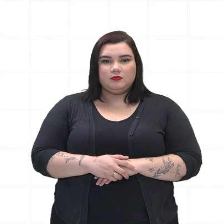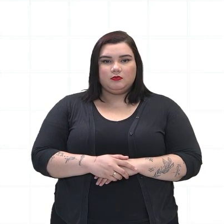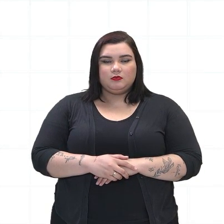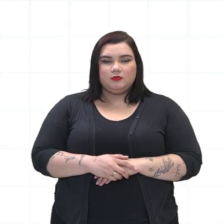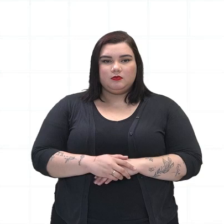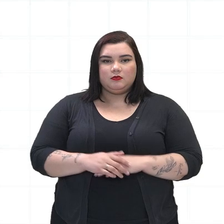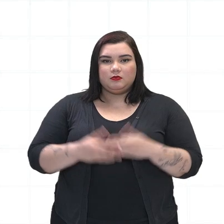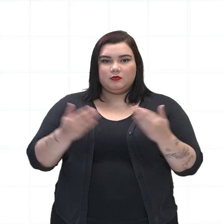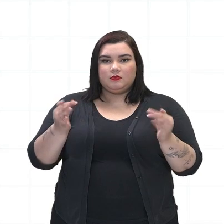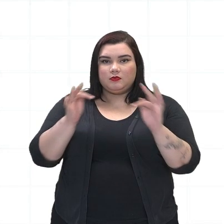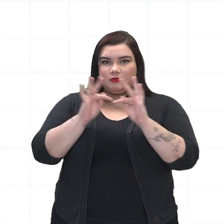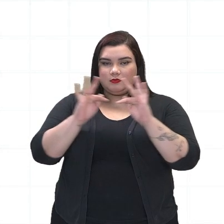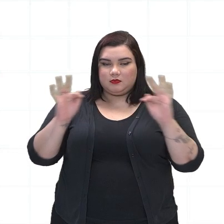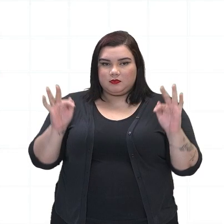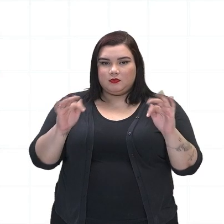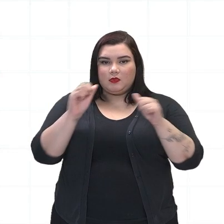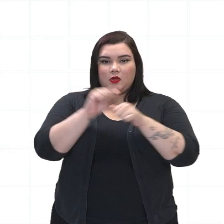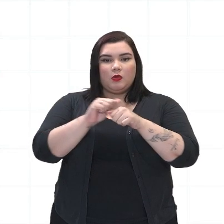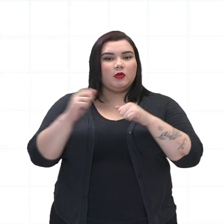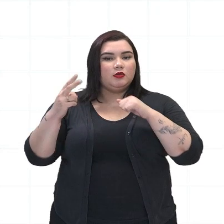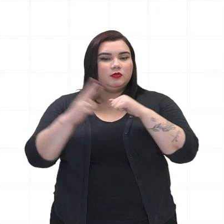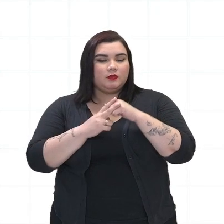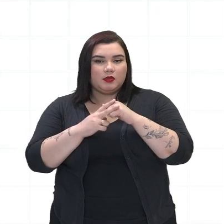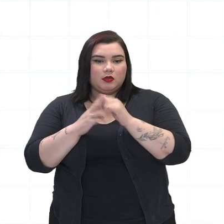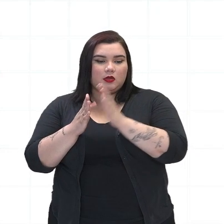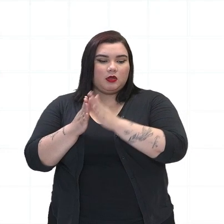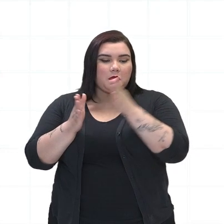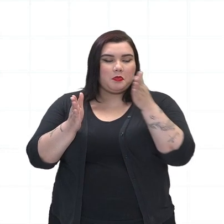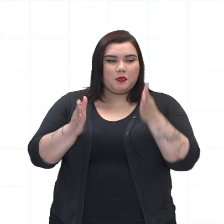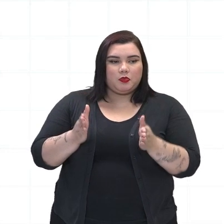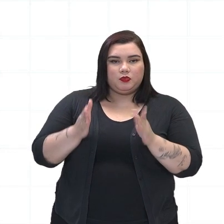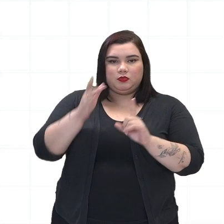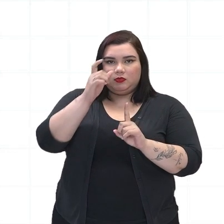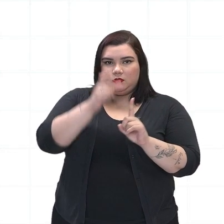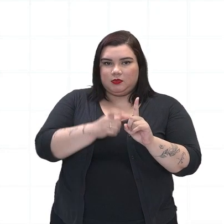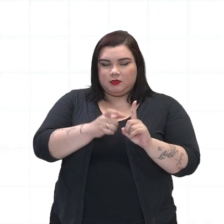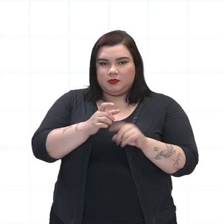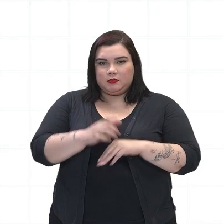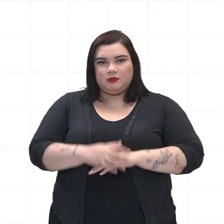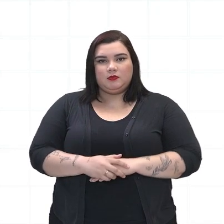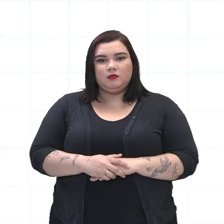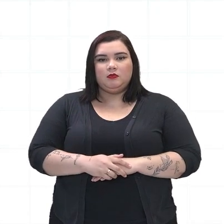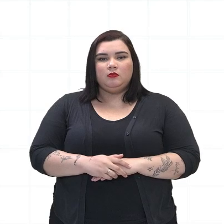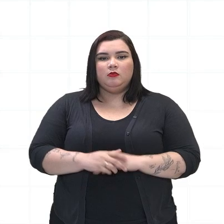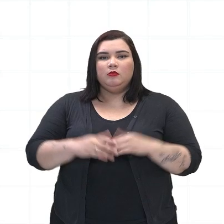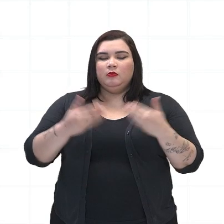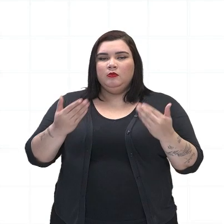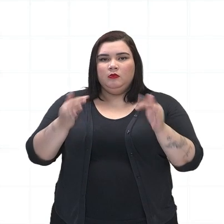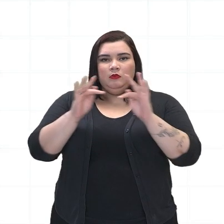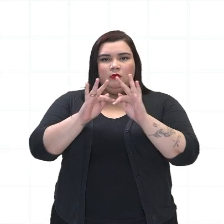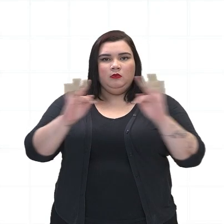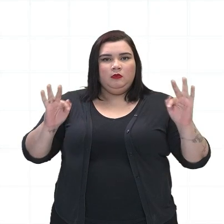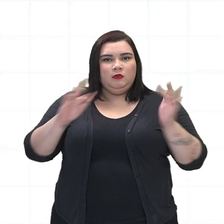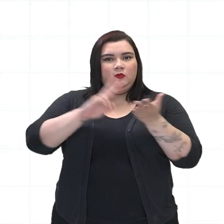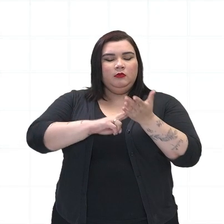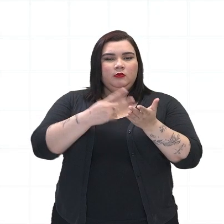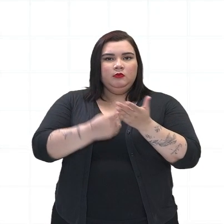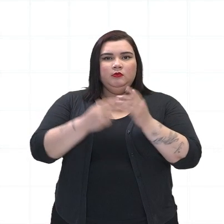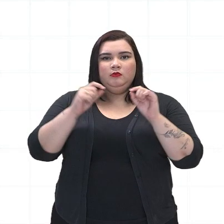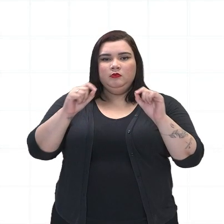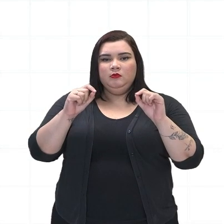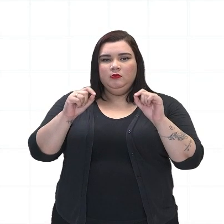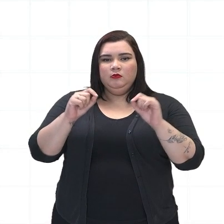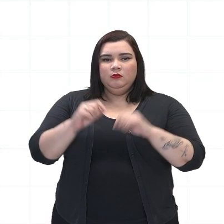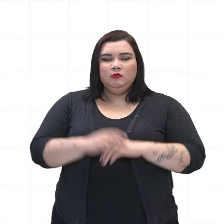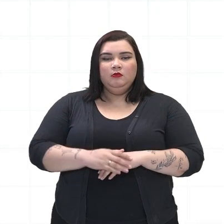Então, aqui o advérbio tá depois do sujeito. I always dance ballet. Qual é o